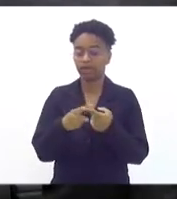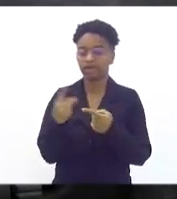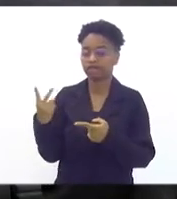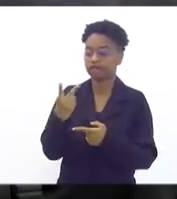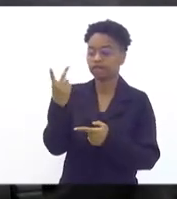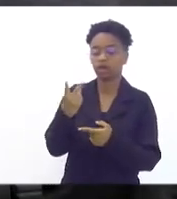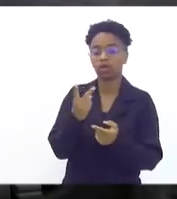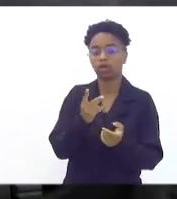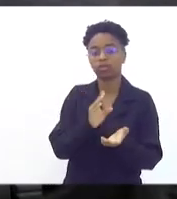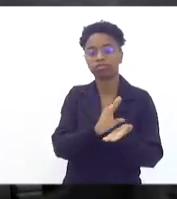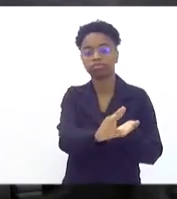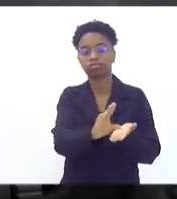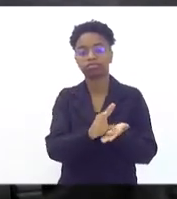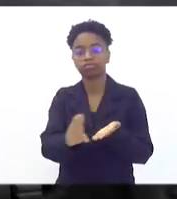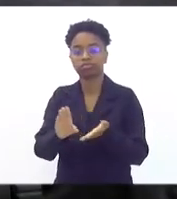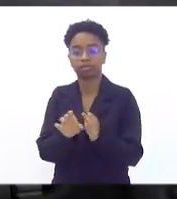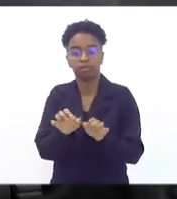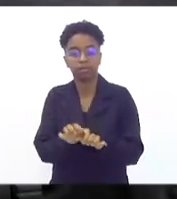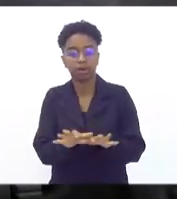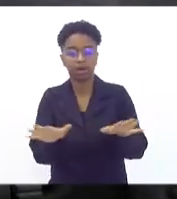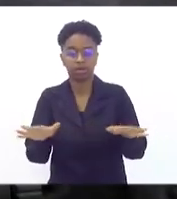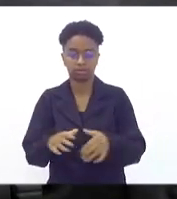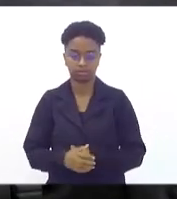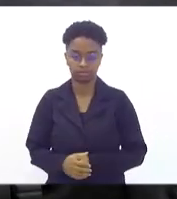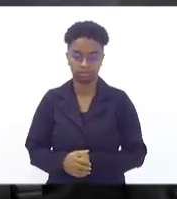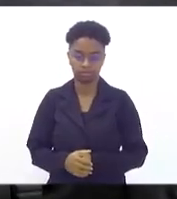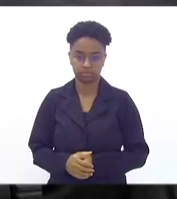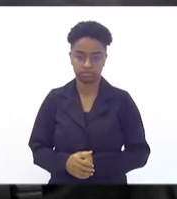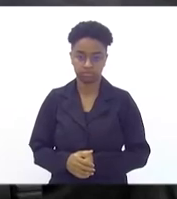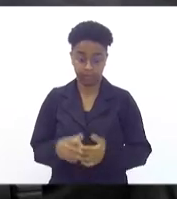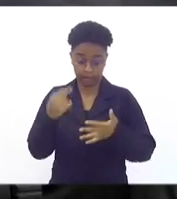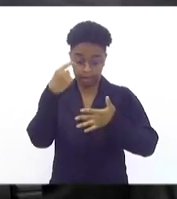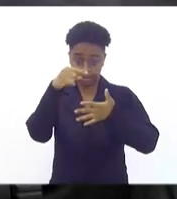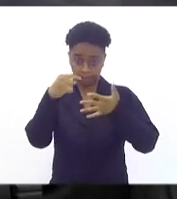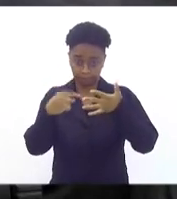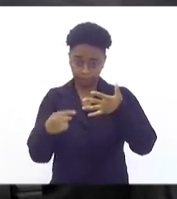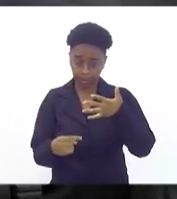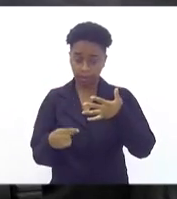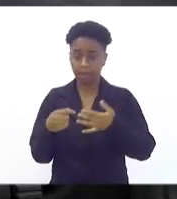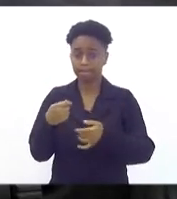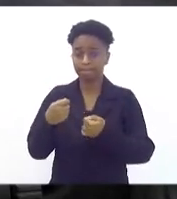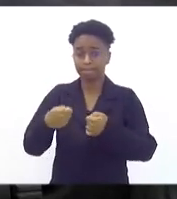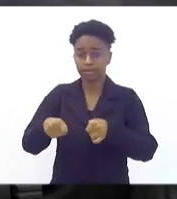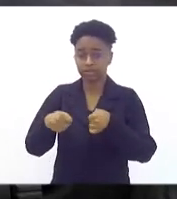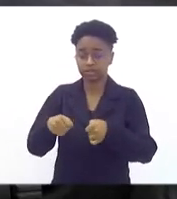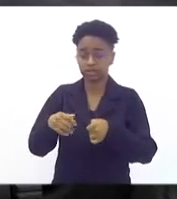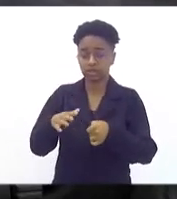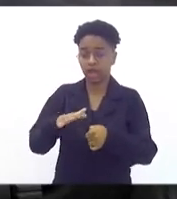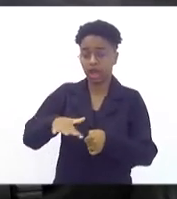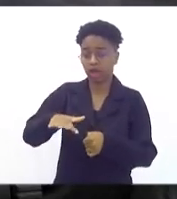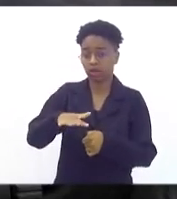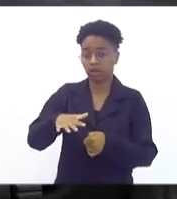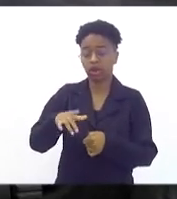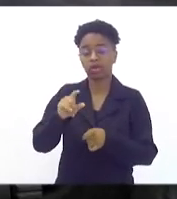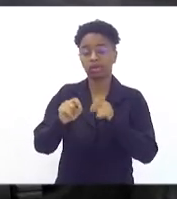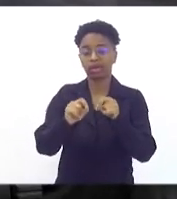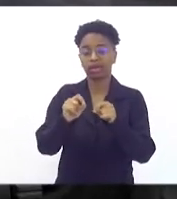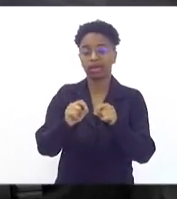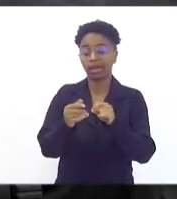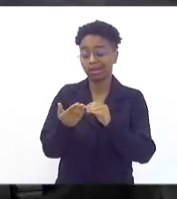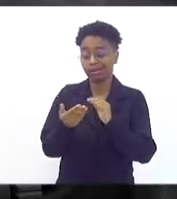Da ampliação isso tudo isso tem que estar no que chama-se no mercado hoje diligência